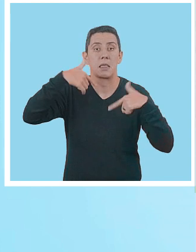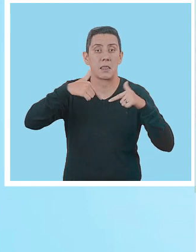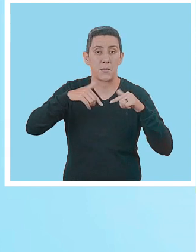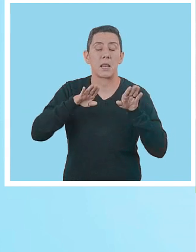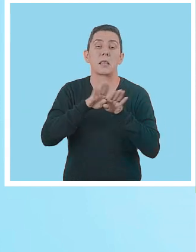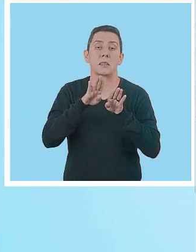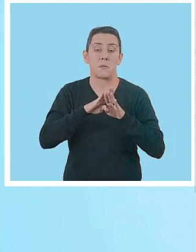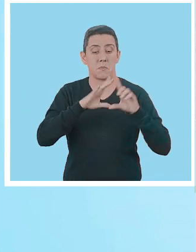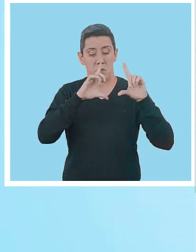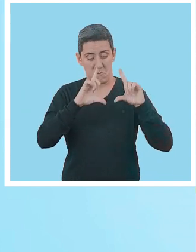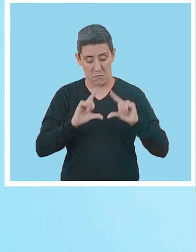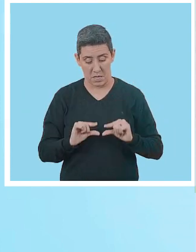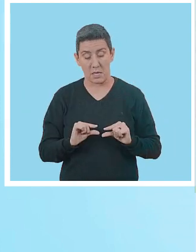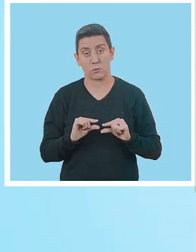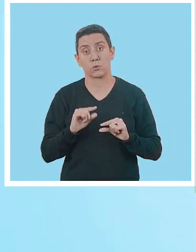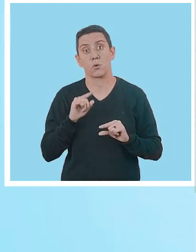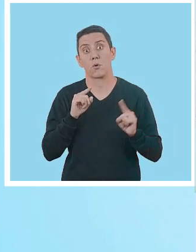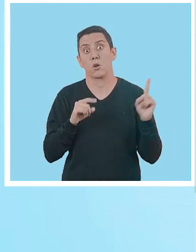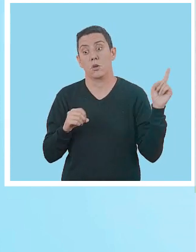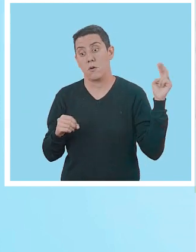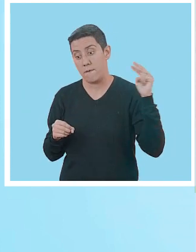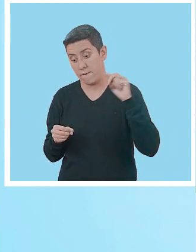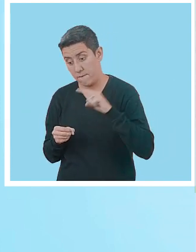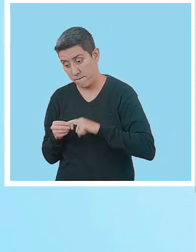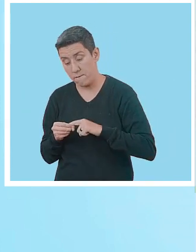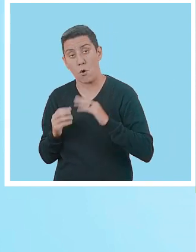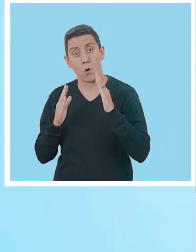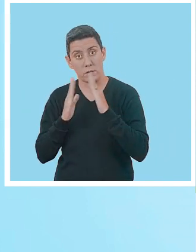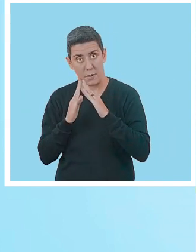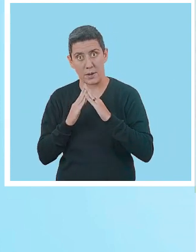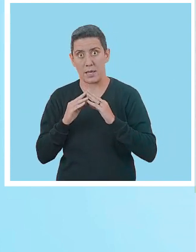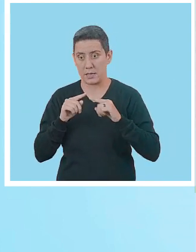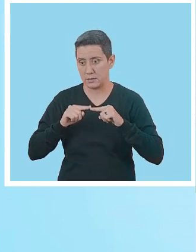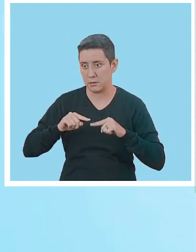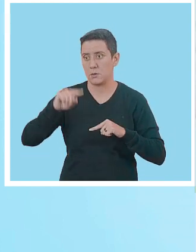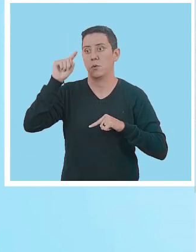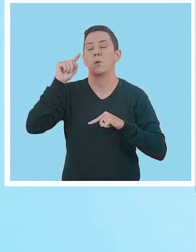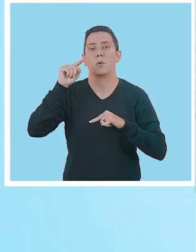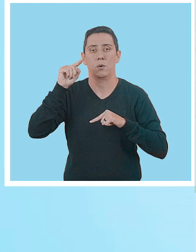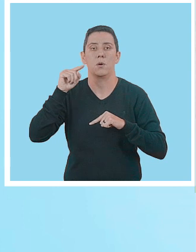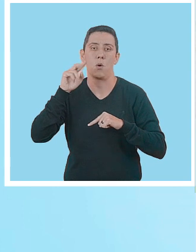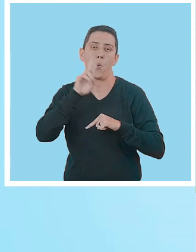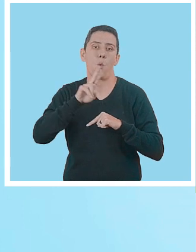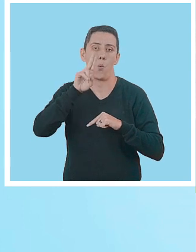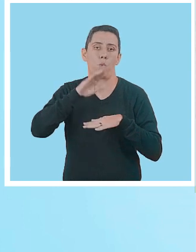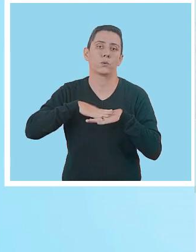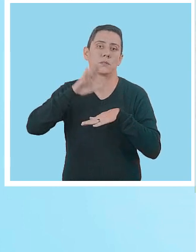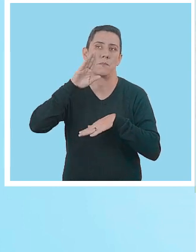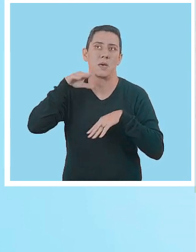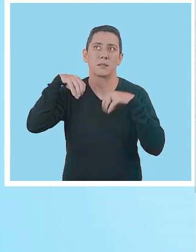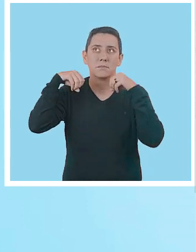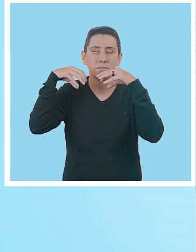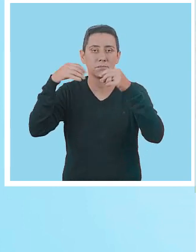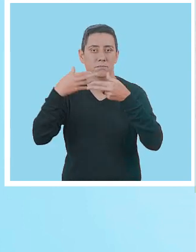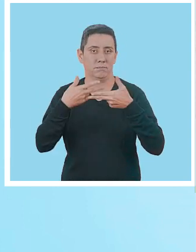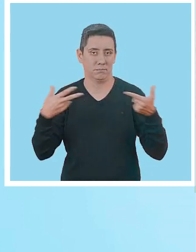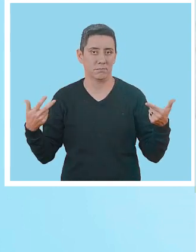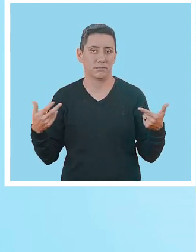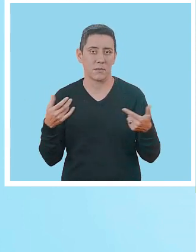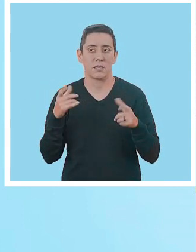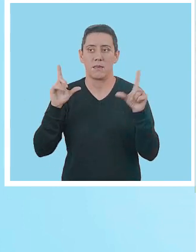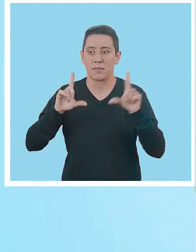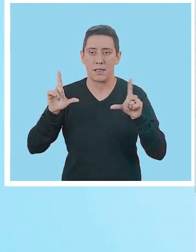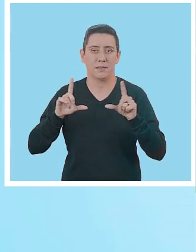então dá para ver claramente né que a curva de de consumo ela é diferente da